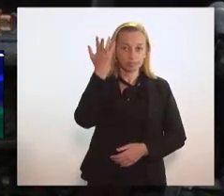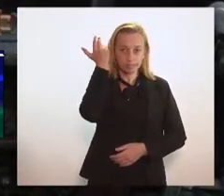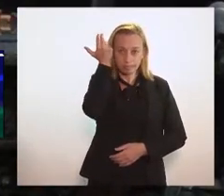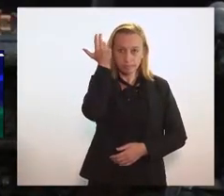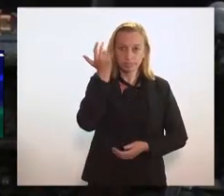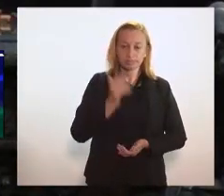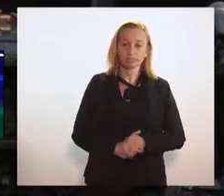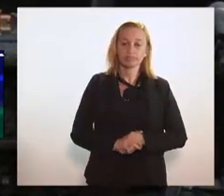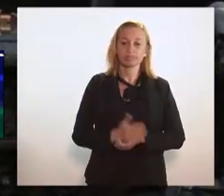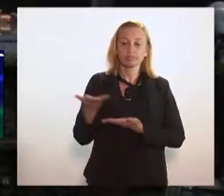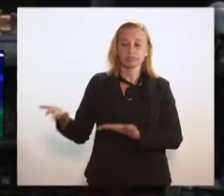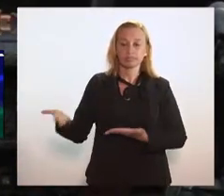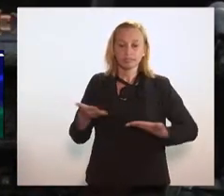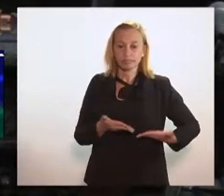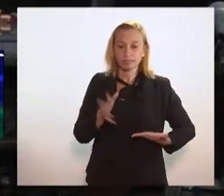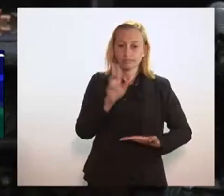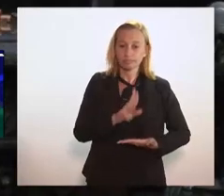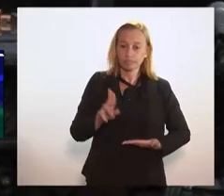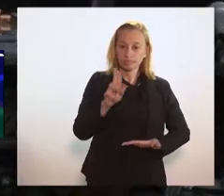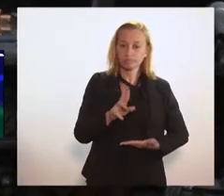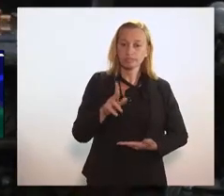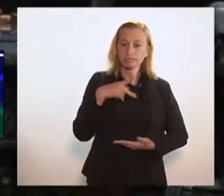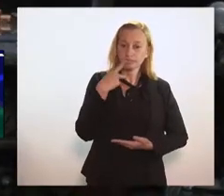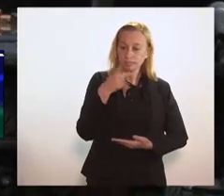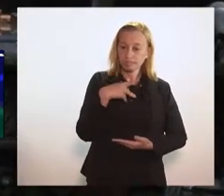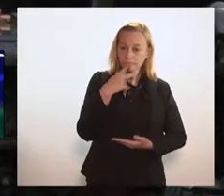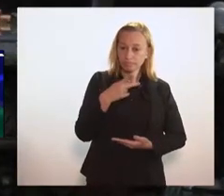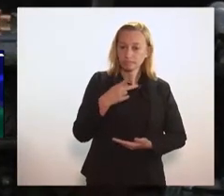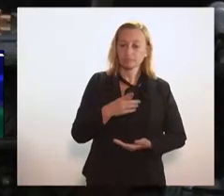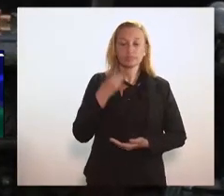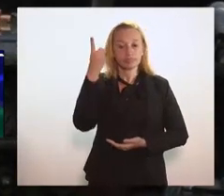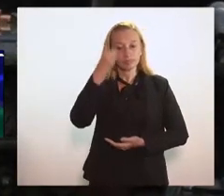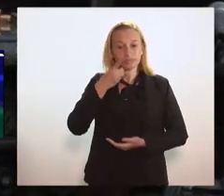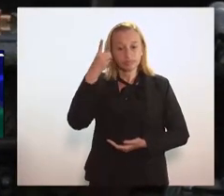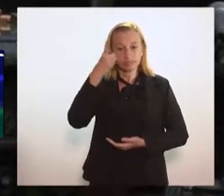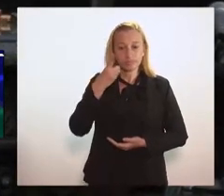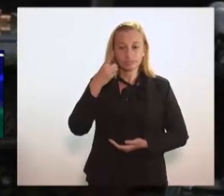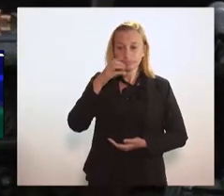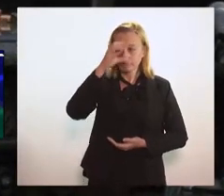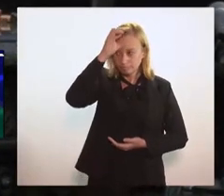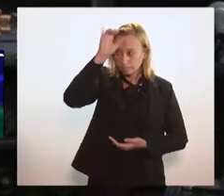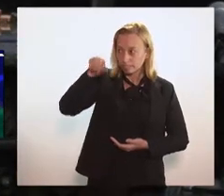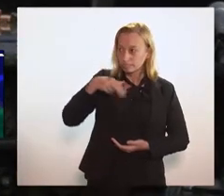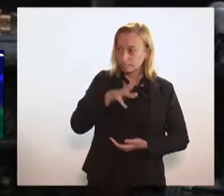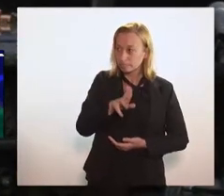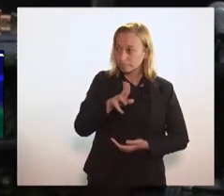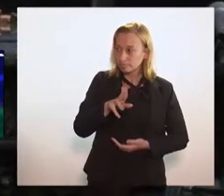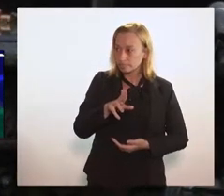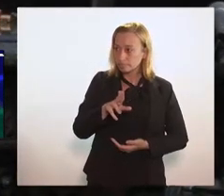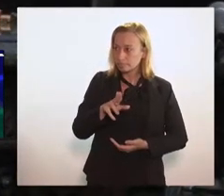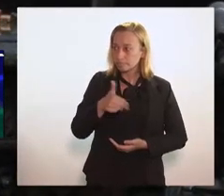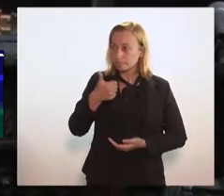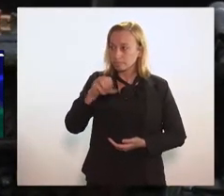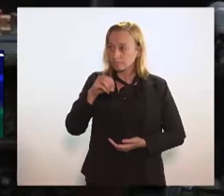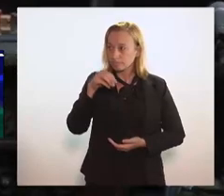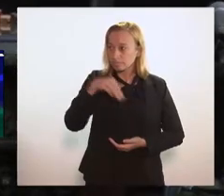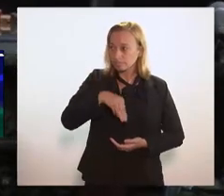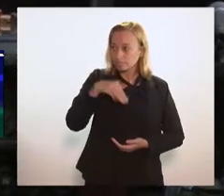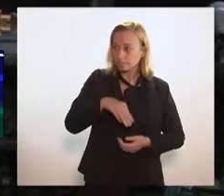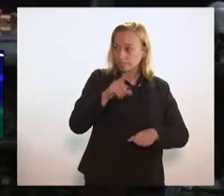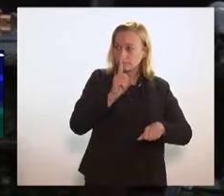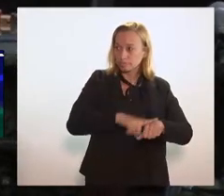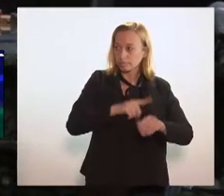E convido a fazer uso da palavra a deputada Tia Ju. A senhora dispõe de 10